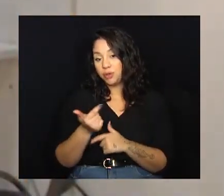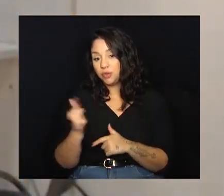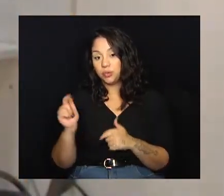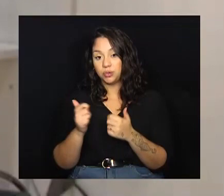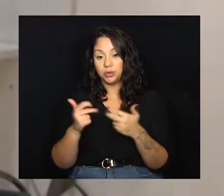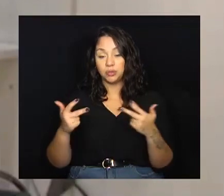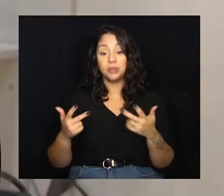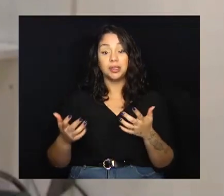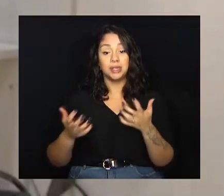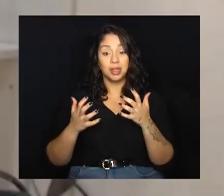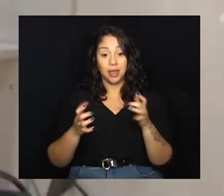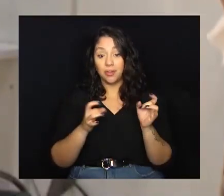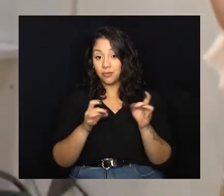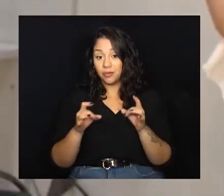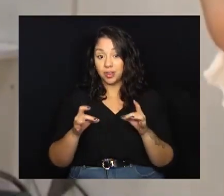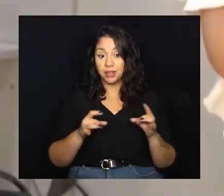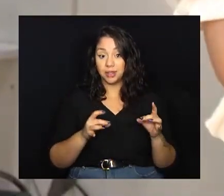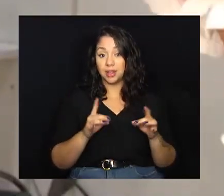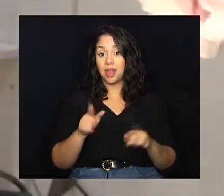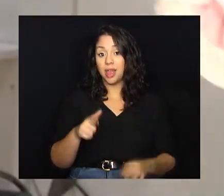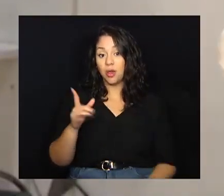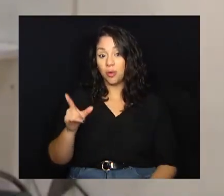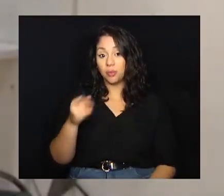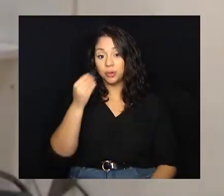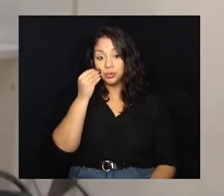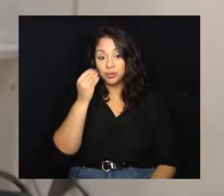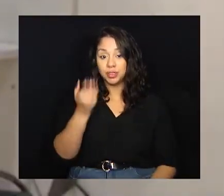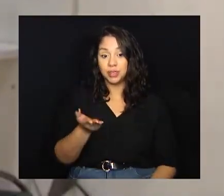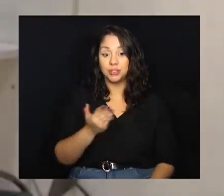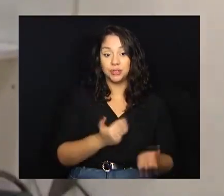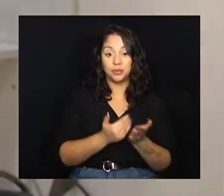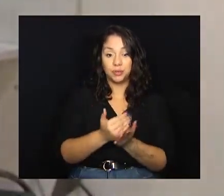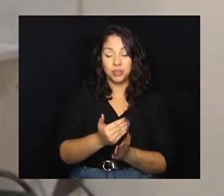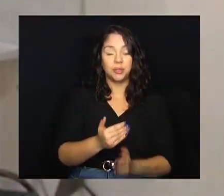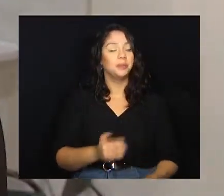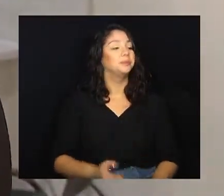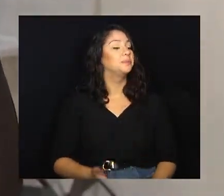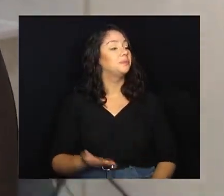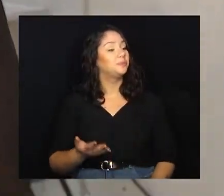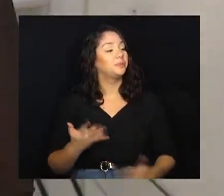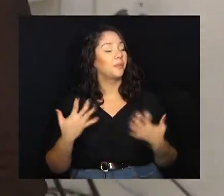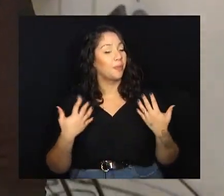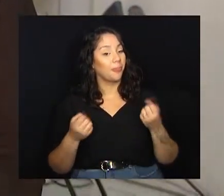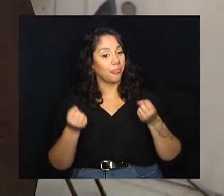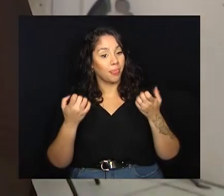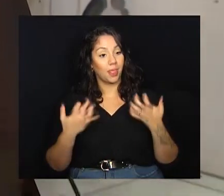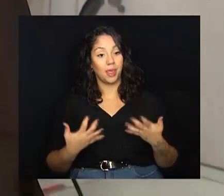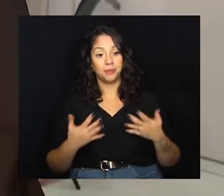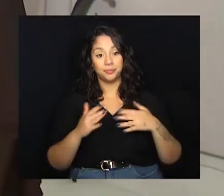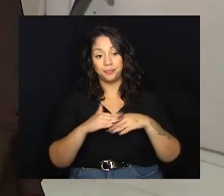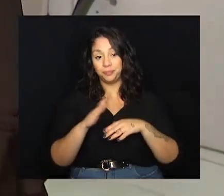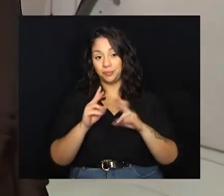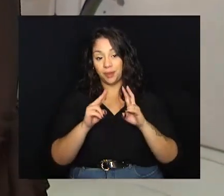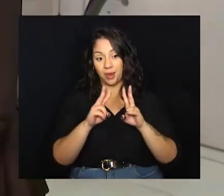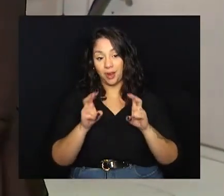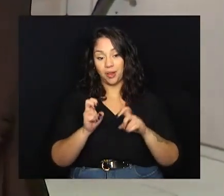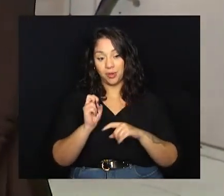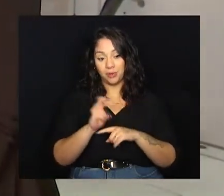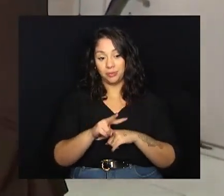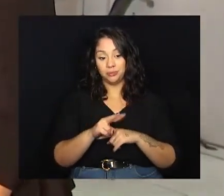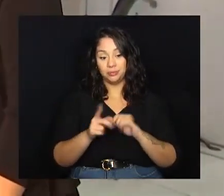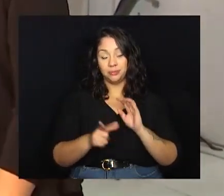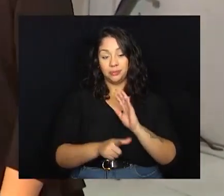é vender Tá aí uma grande oportunidade para iniciar Bom vamos lá a gente vai falar mais a respeito dessas vagas